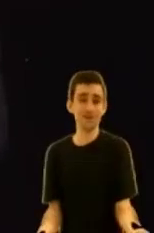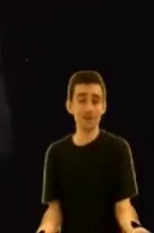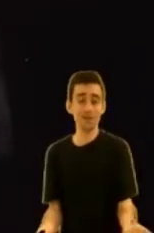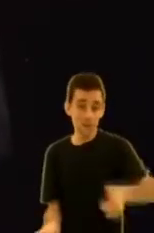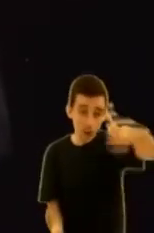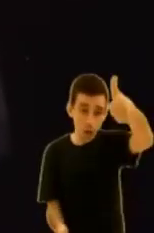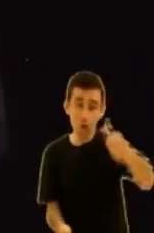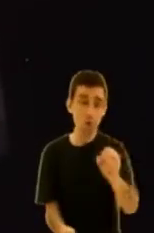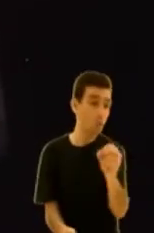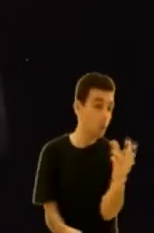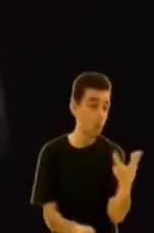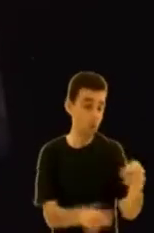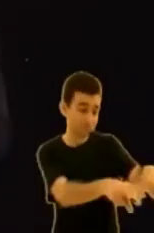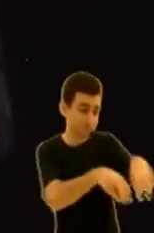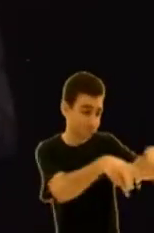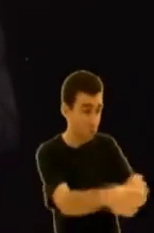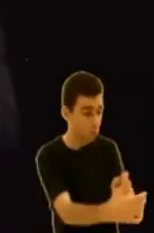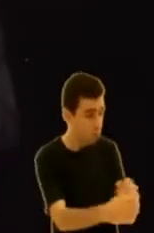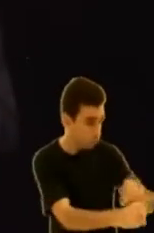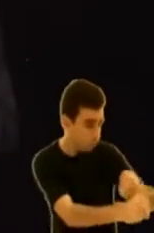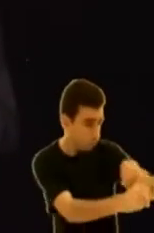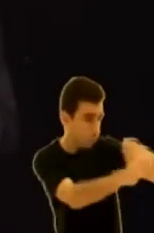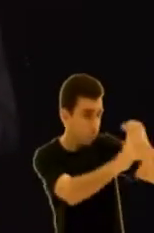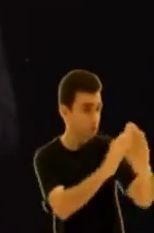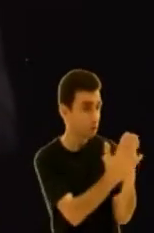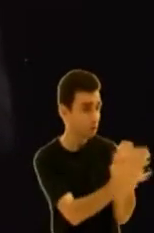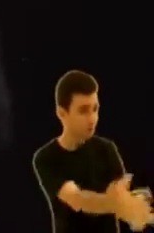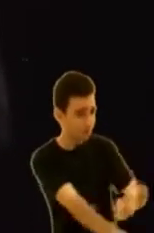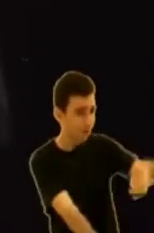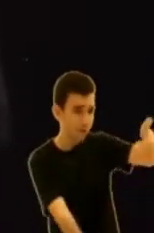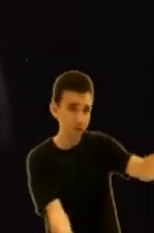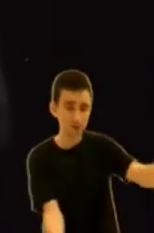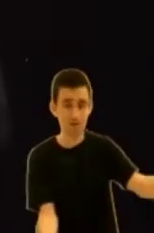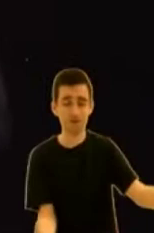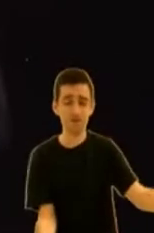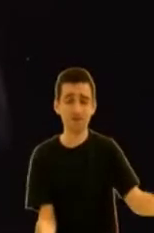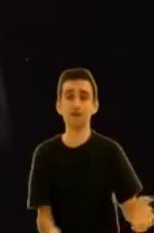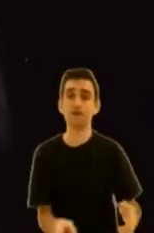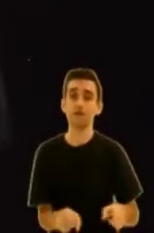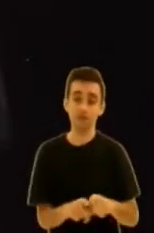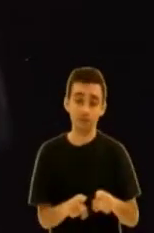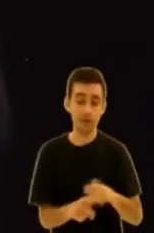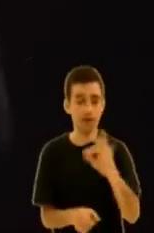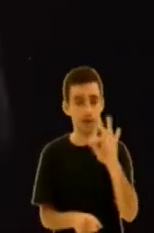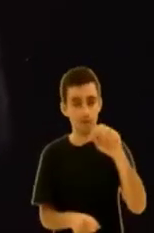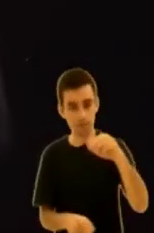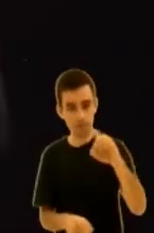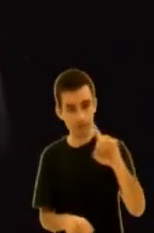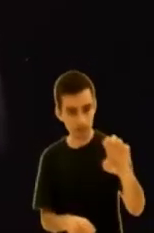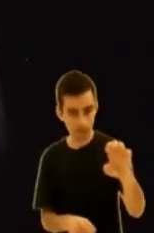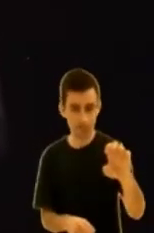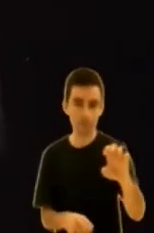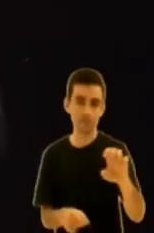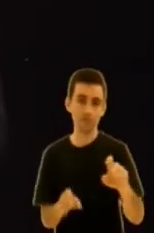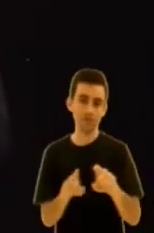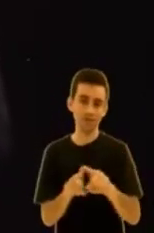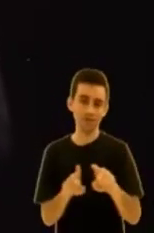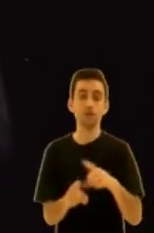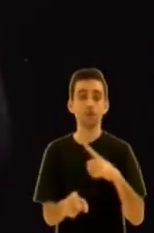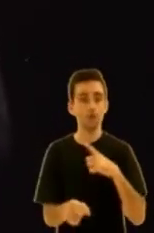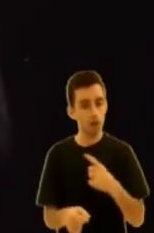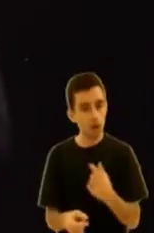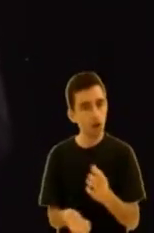uma escola no campo, você reduz o custeio. Então, o FNDE tem optado por fazer